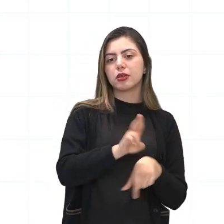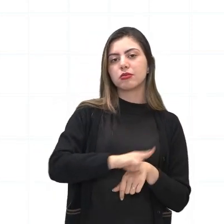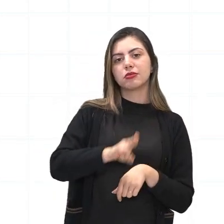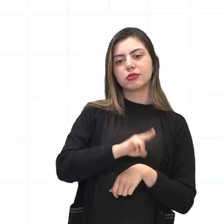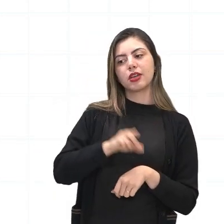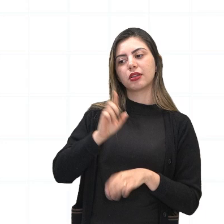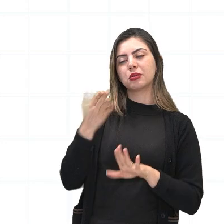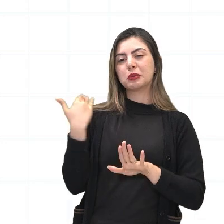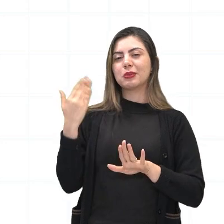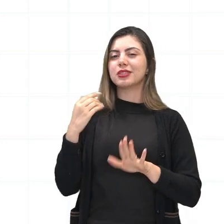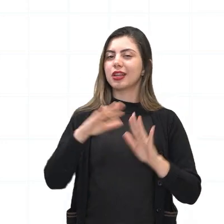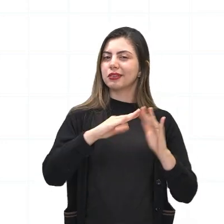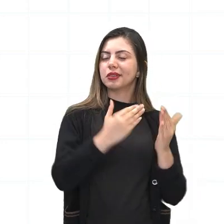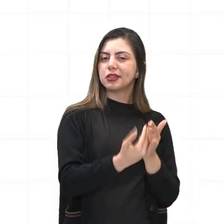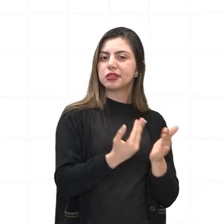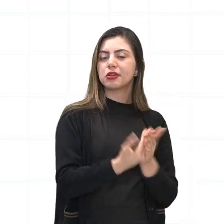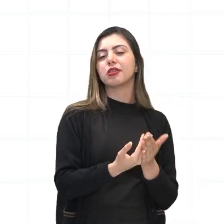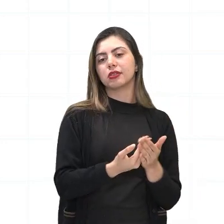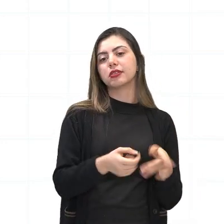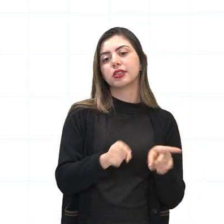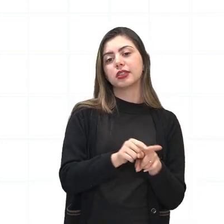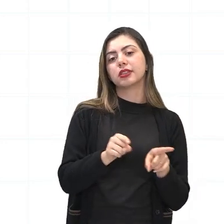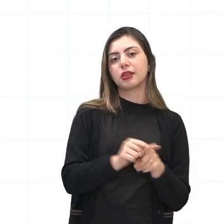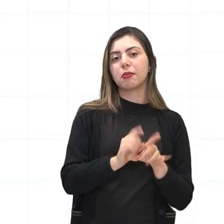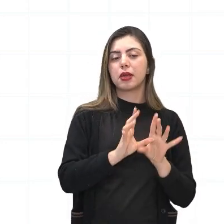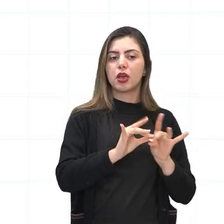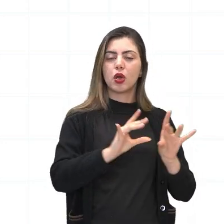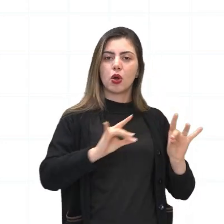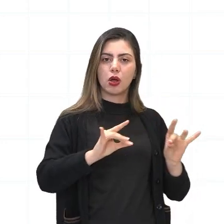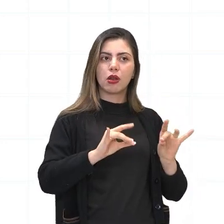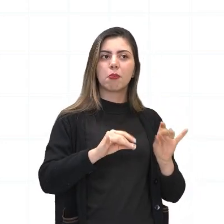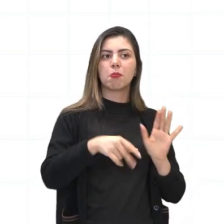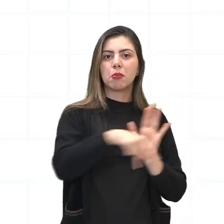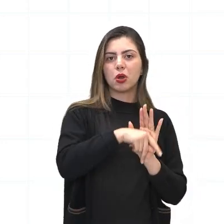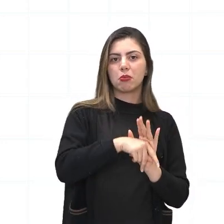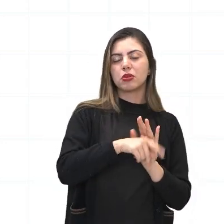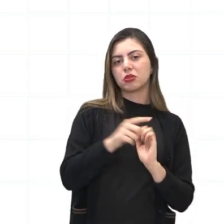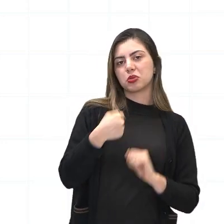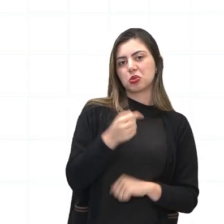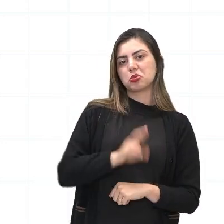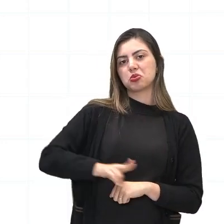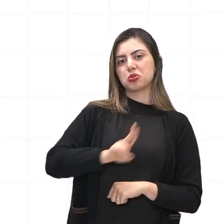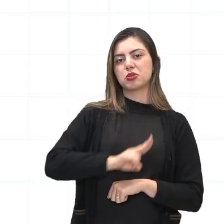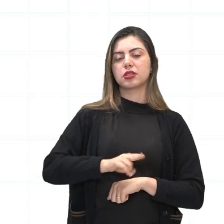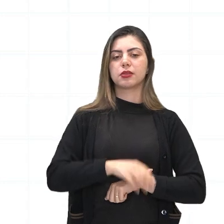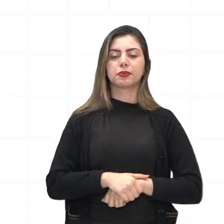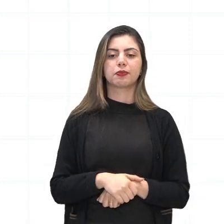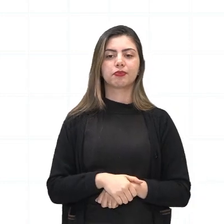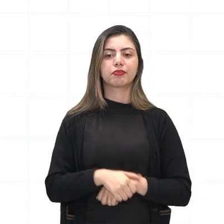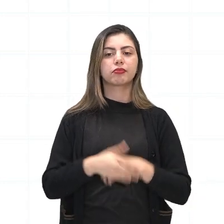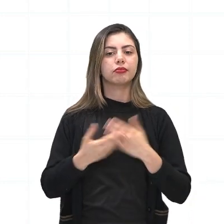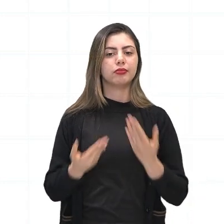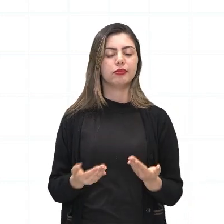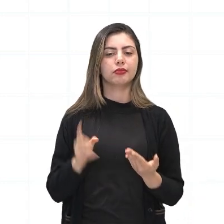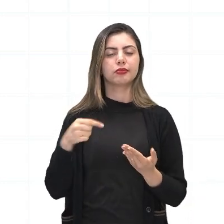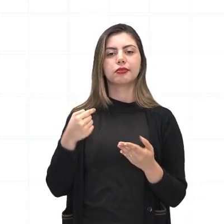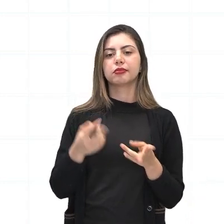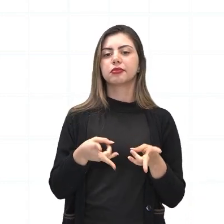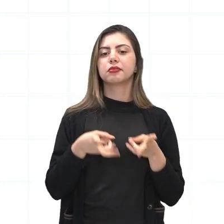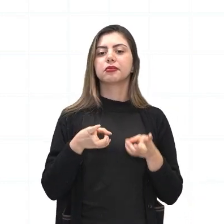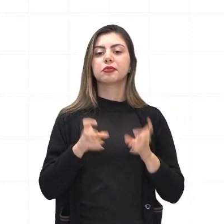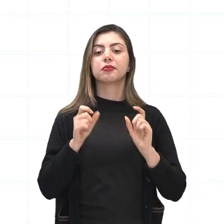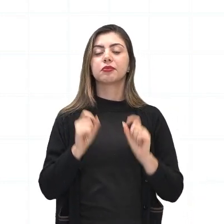escola, com até mesmo a própria cola plástica, tá bom? Então, assim, percebemos que as